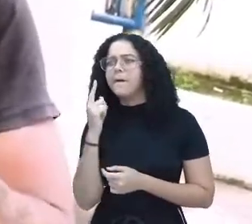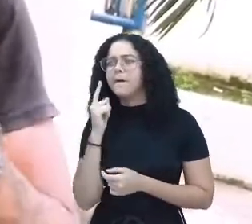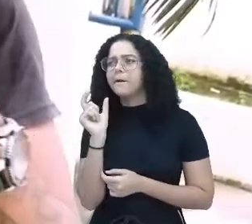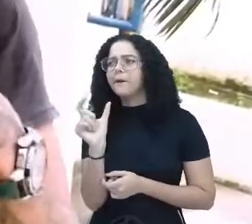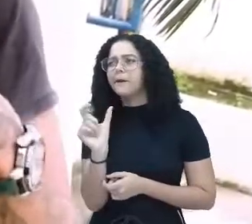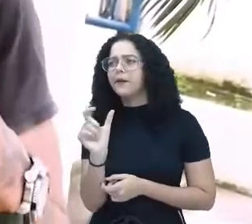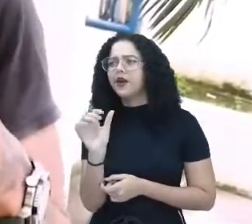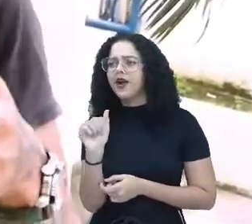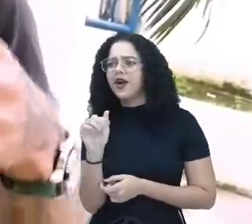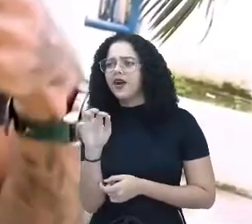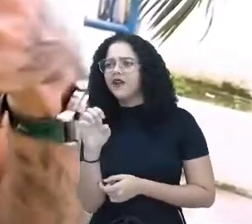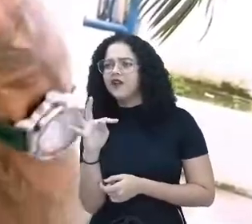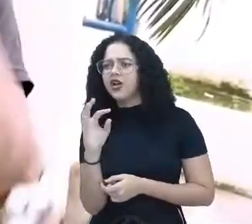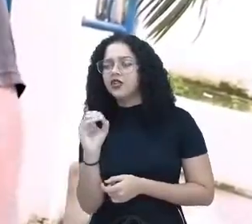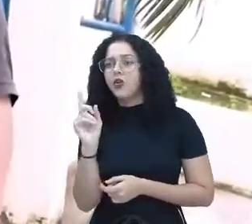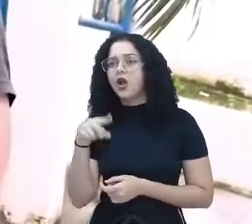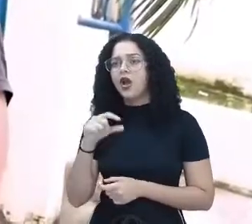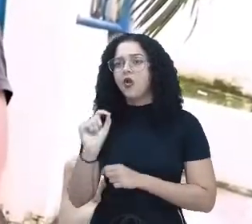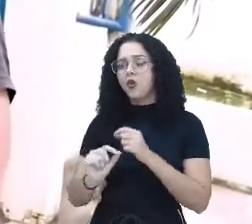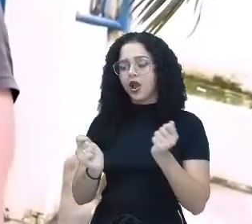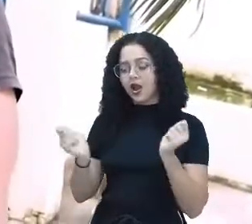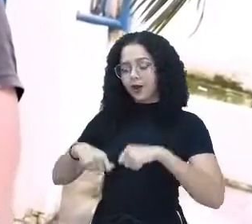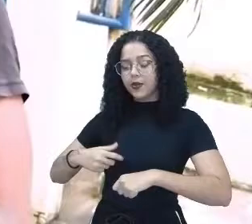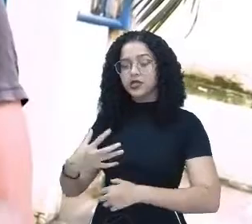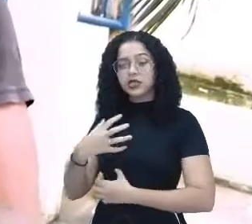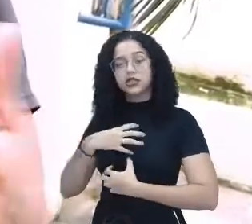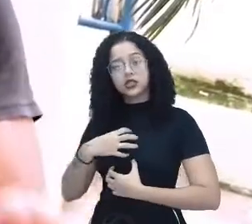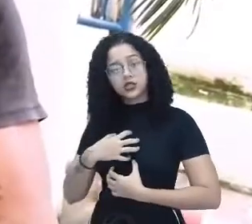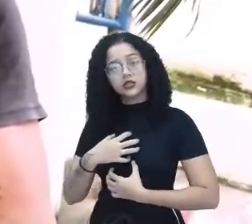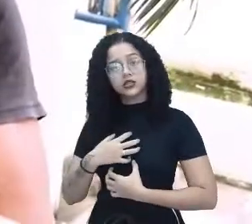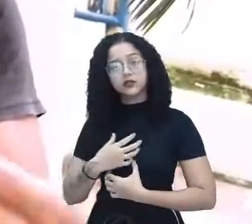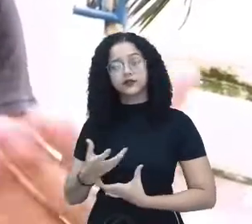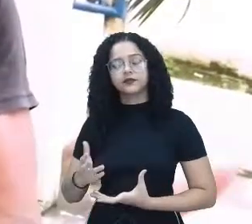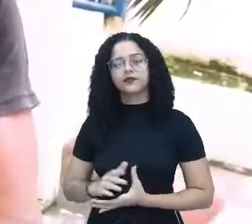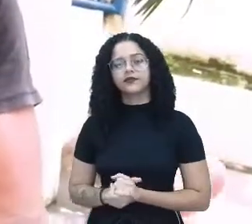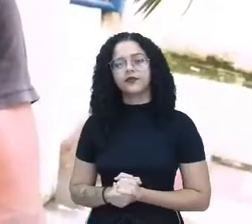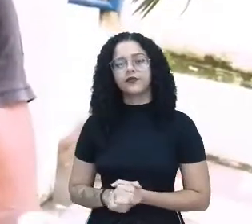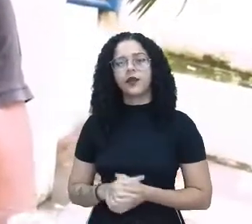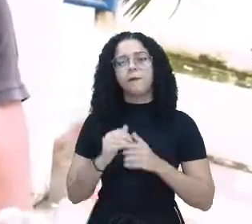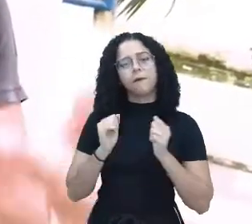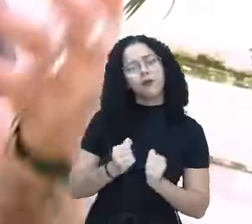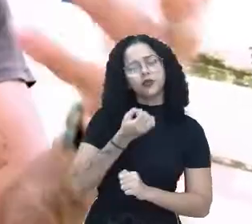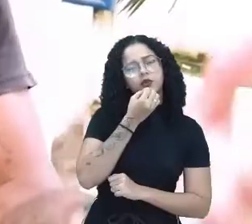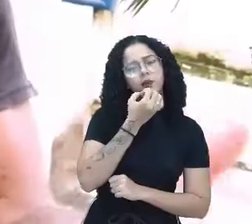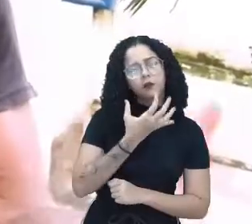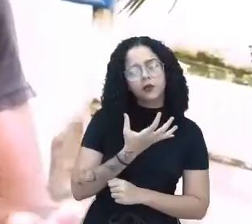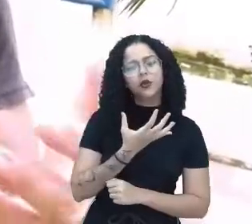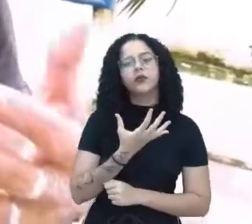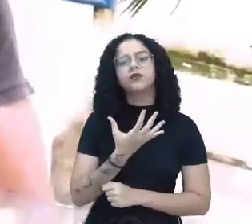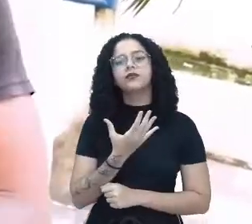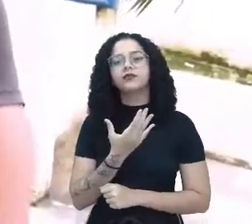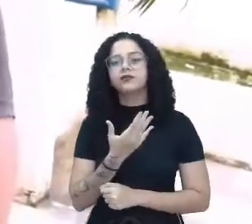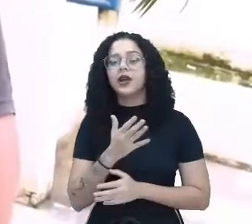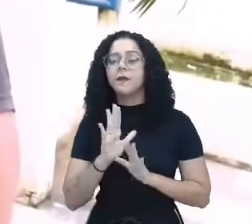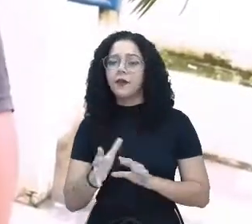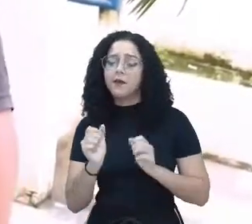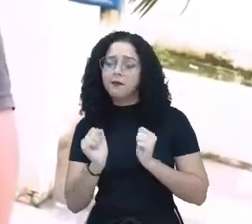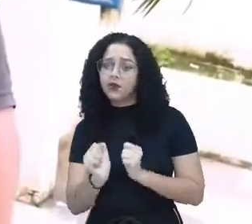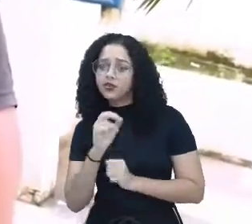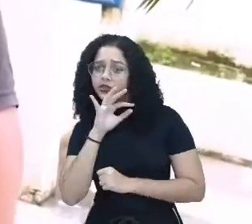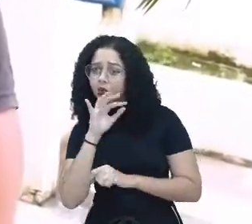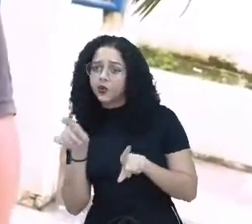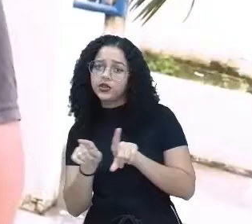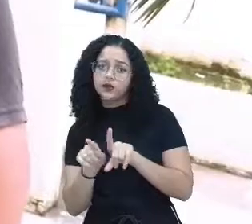não. O afeto é a capacidade de sentir. E pode ser bom, de preferência, mas pode ser ruim